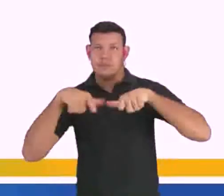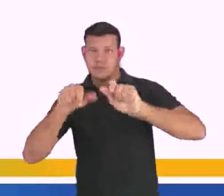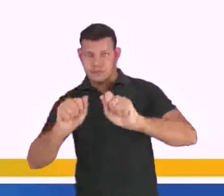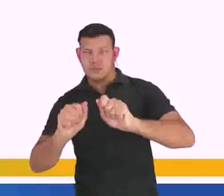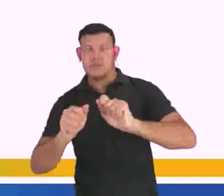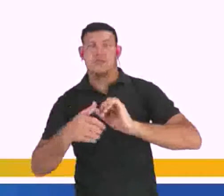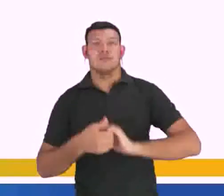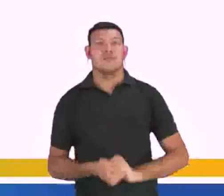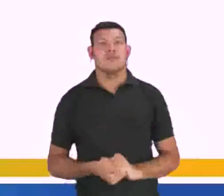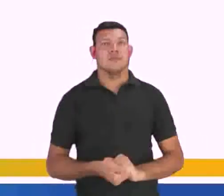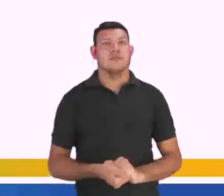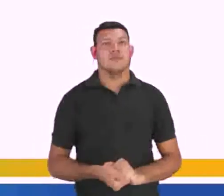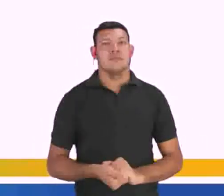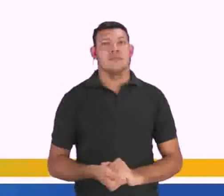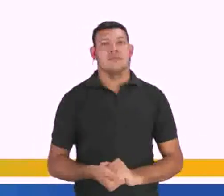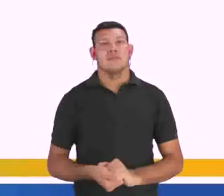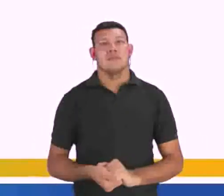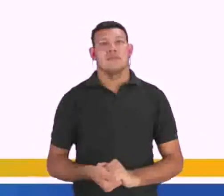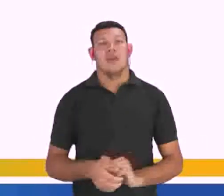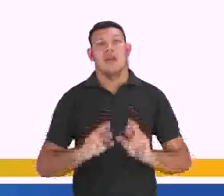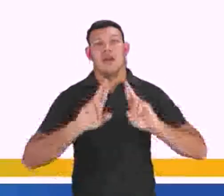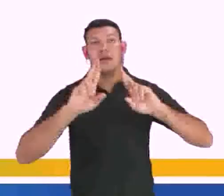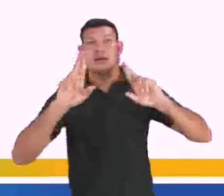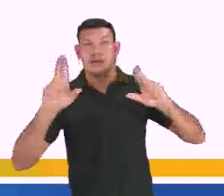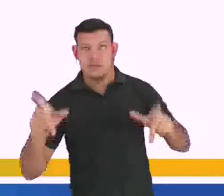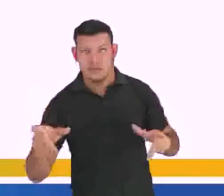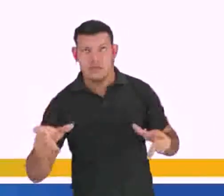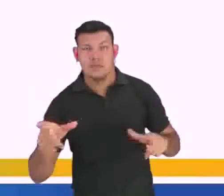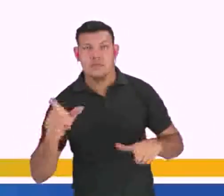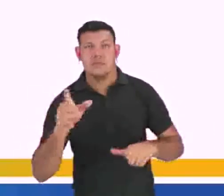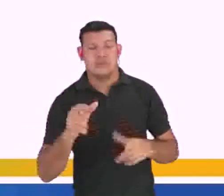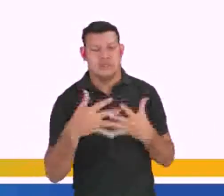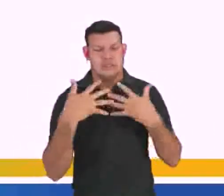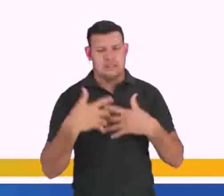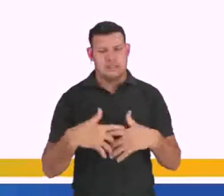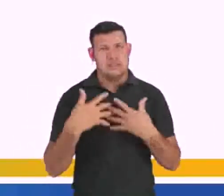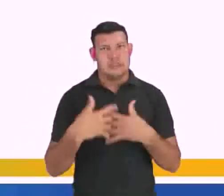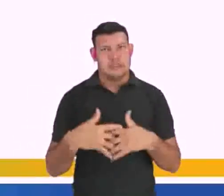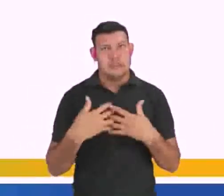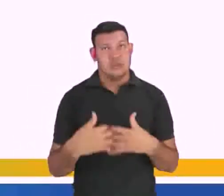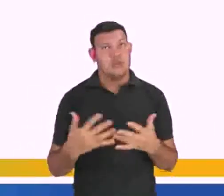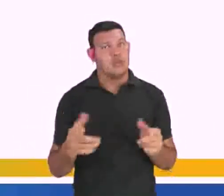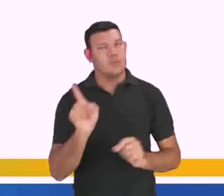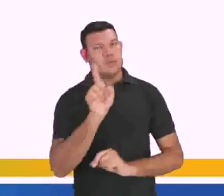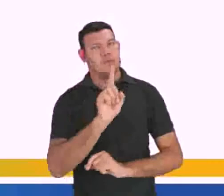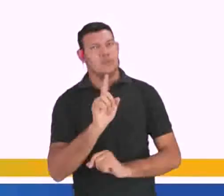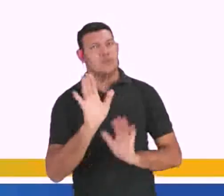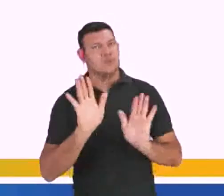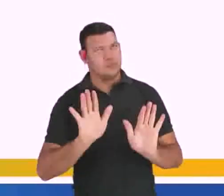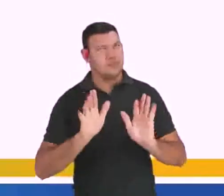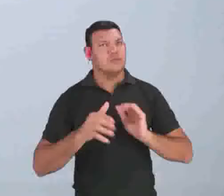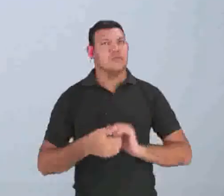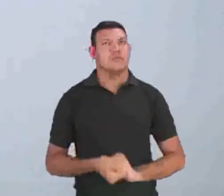função referencial para a função metalinguística, às vezes a gente pode se confundir, é que